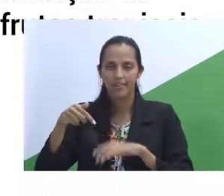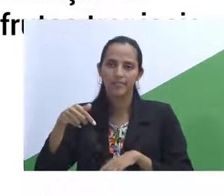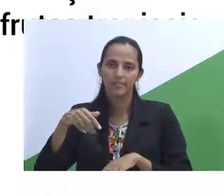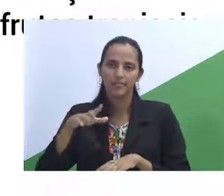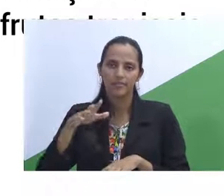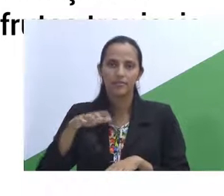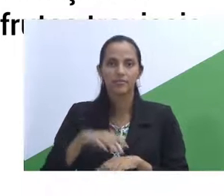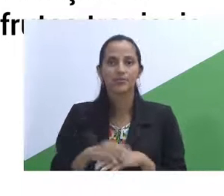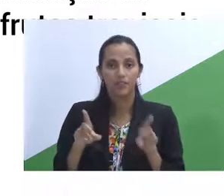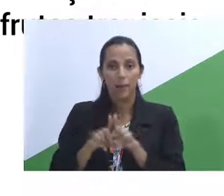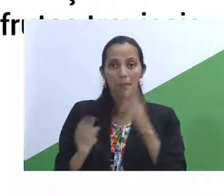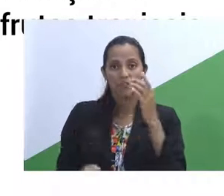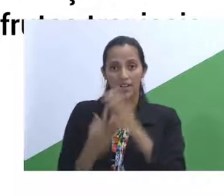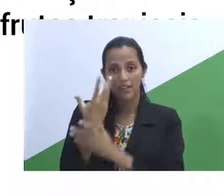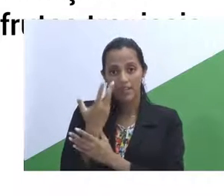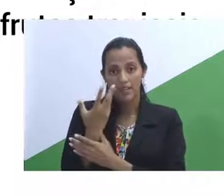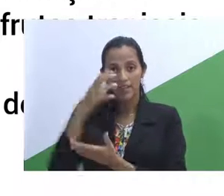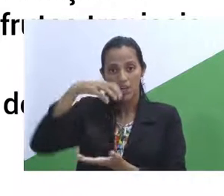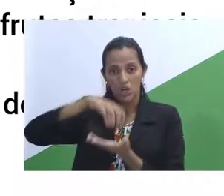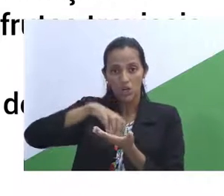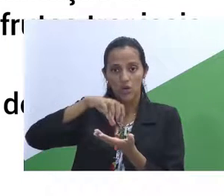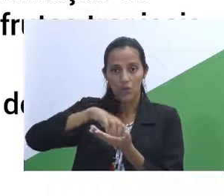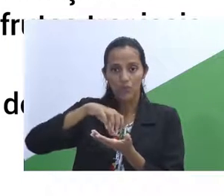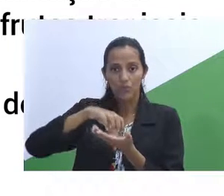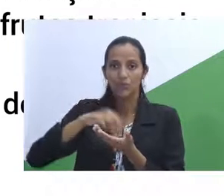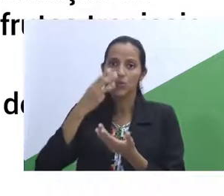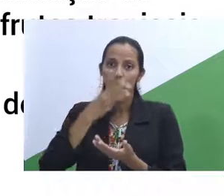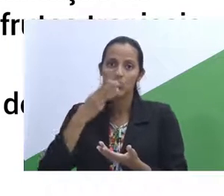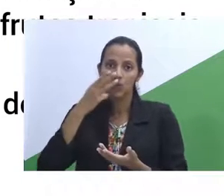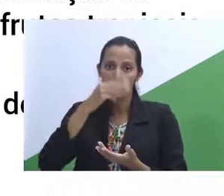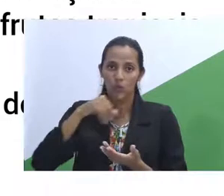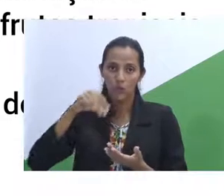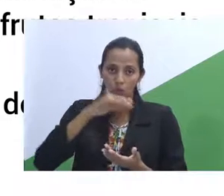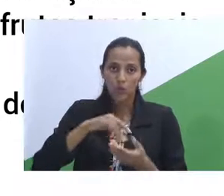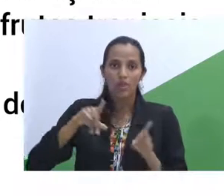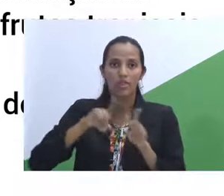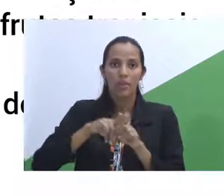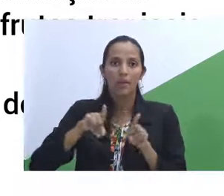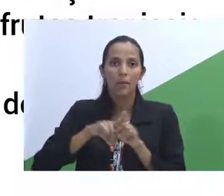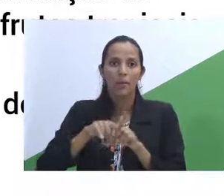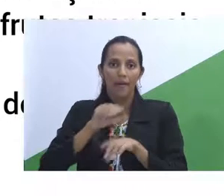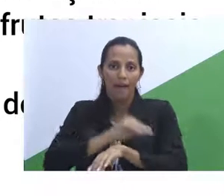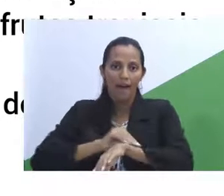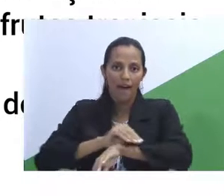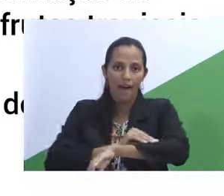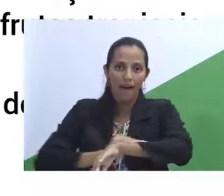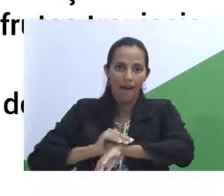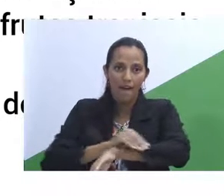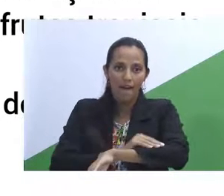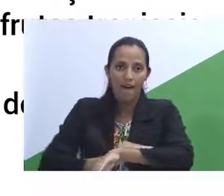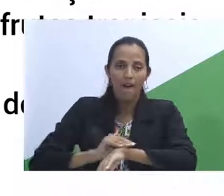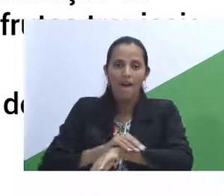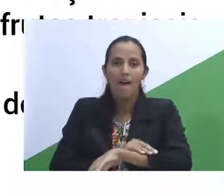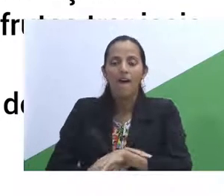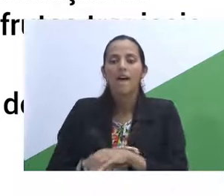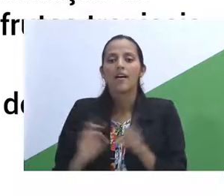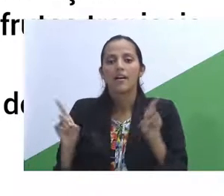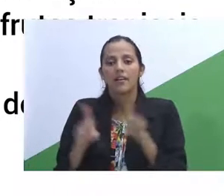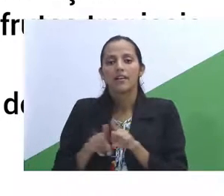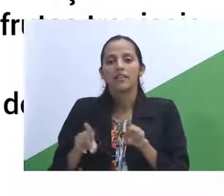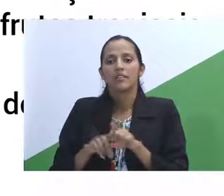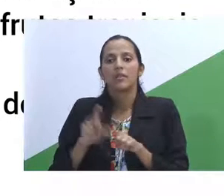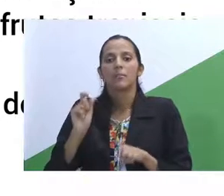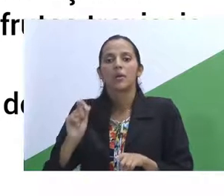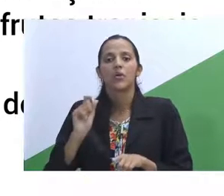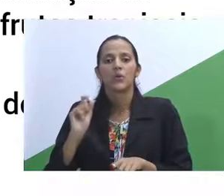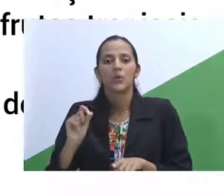Vai criar também o Instituto do Açúcar e do Álcool, né? O Instituto Mate e do Pinho, e o Instituto